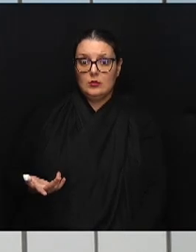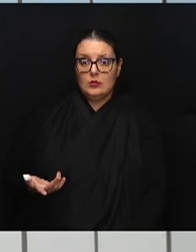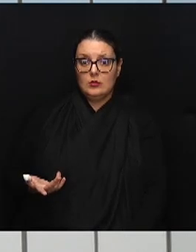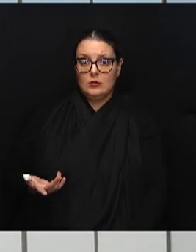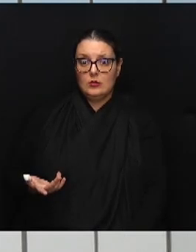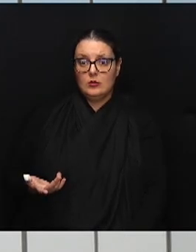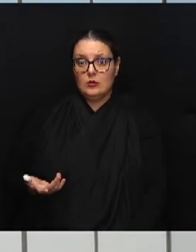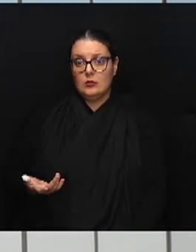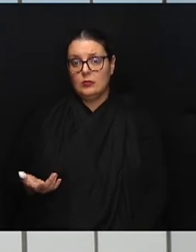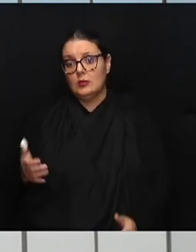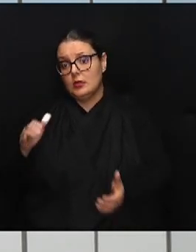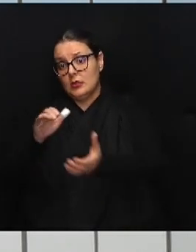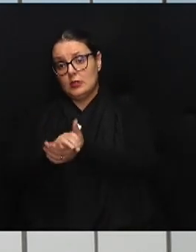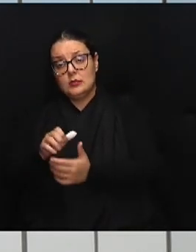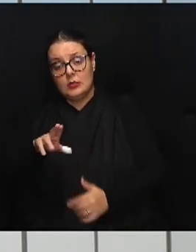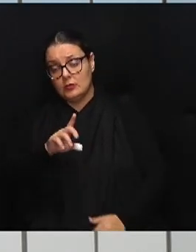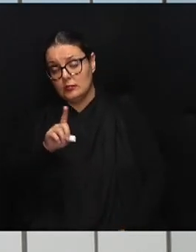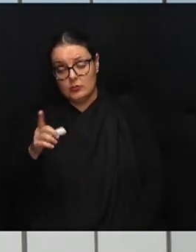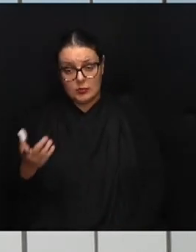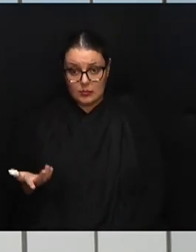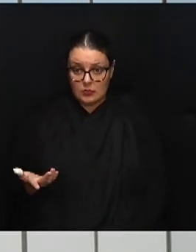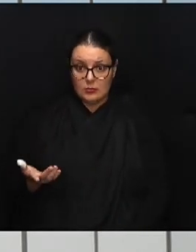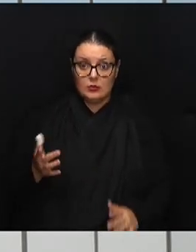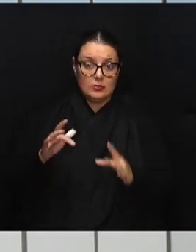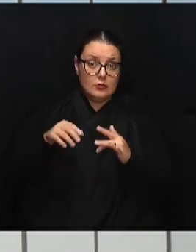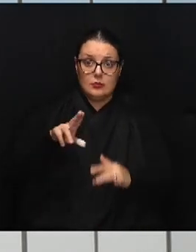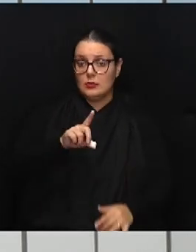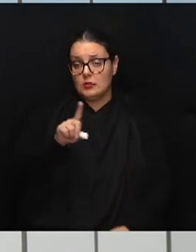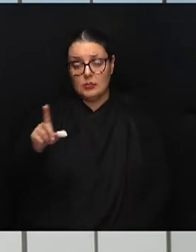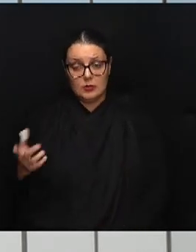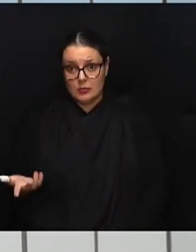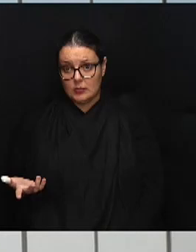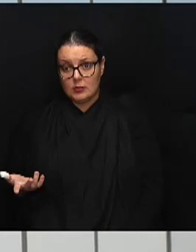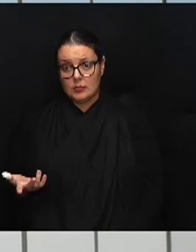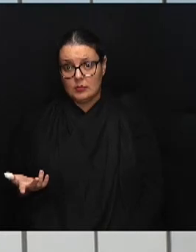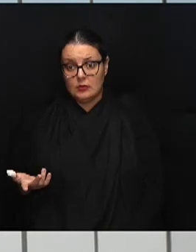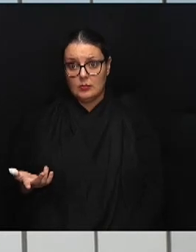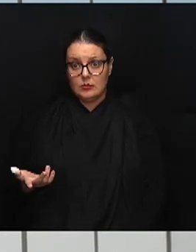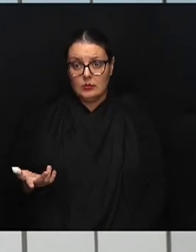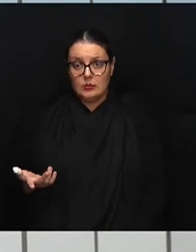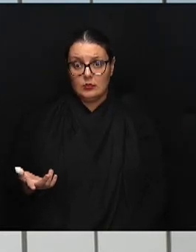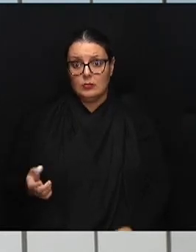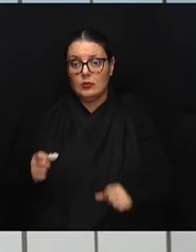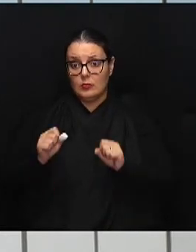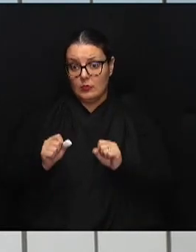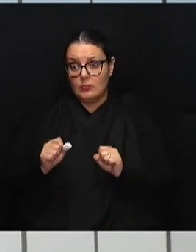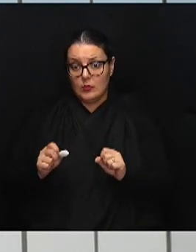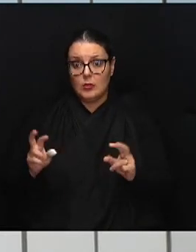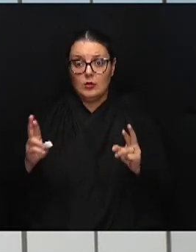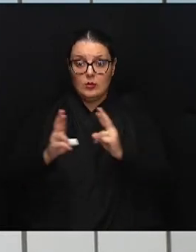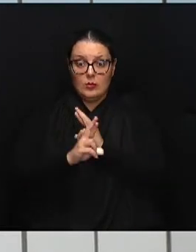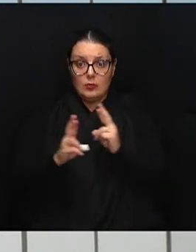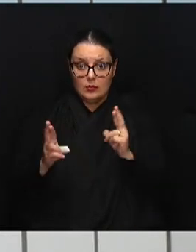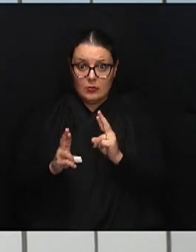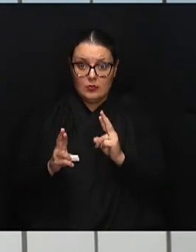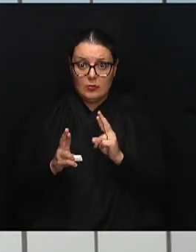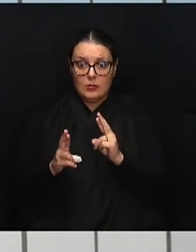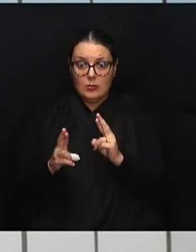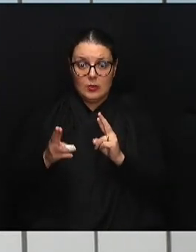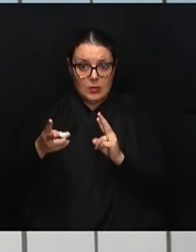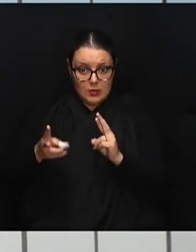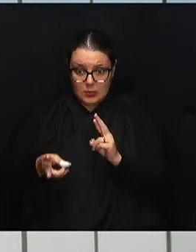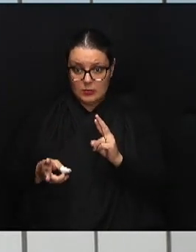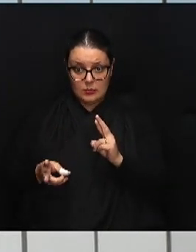sendo casado ou não, namorando ou não. Como eu posso ter uma relação fixa e